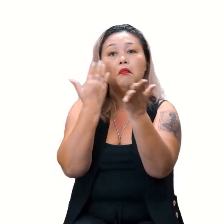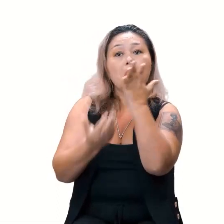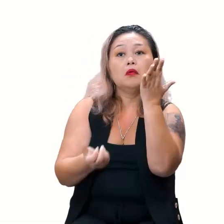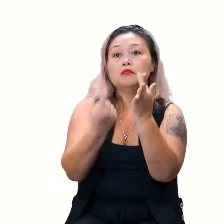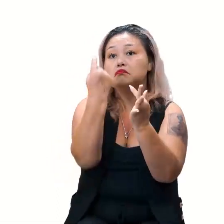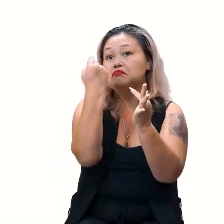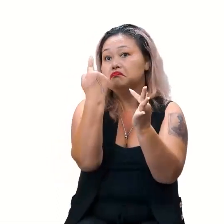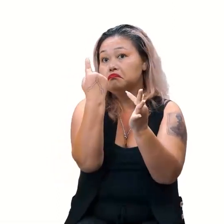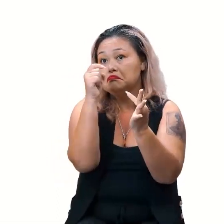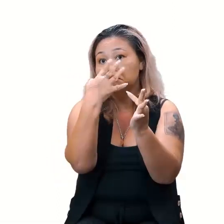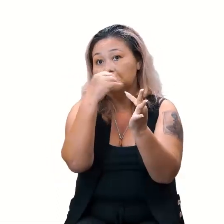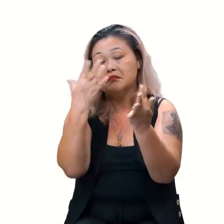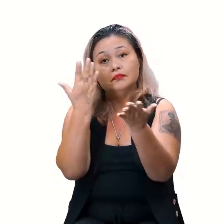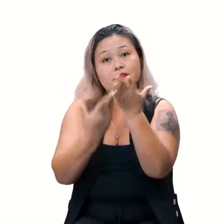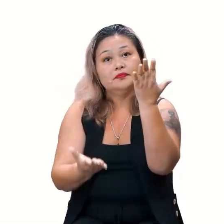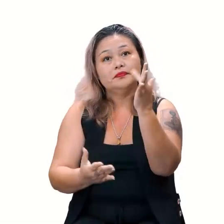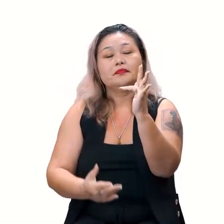voltou.